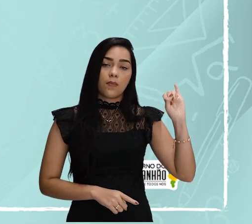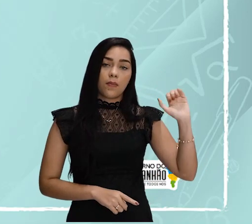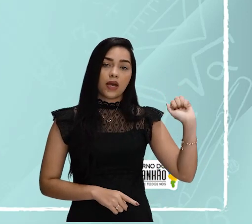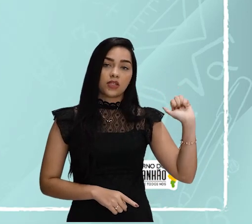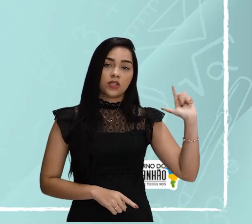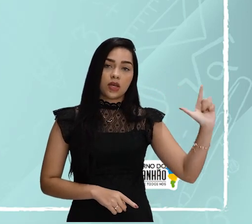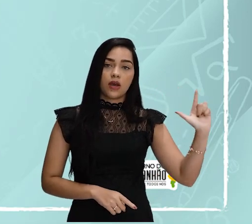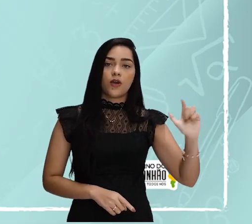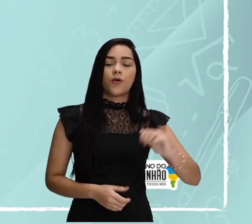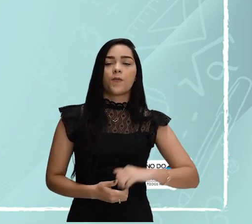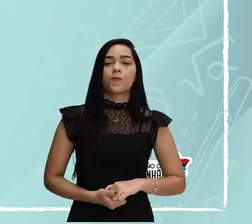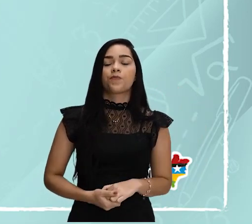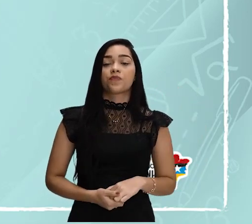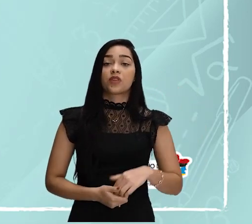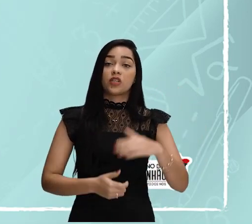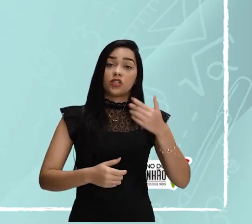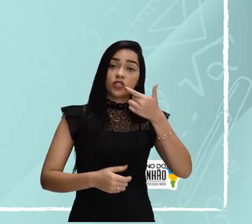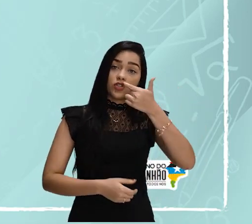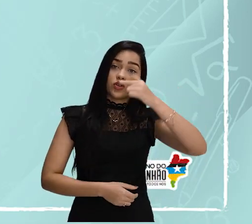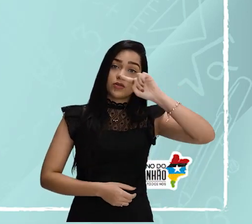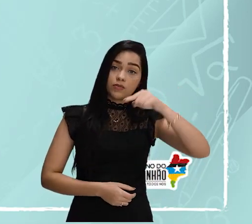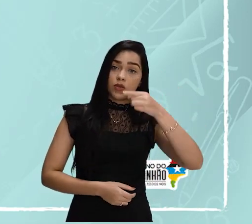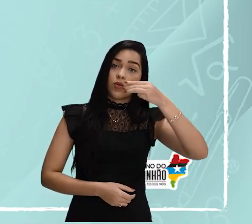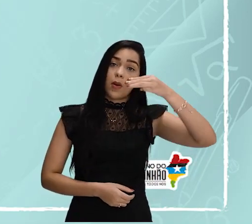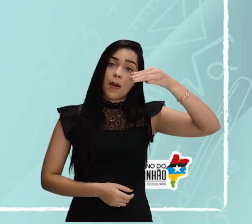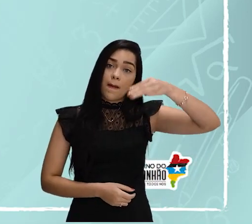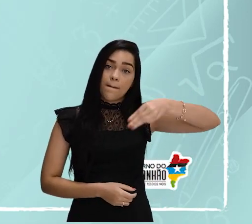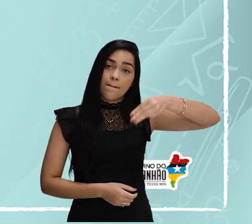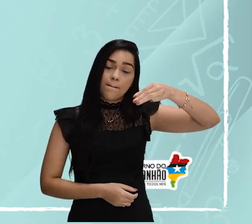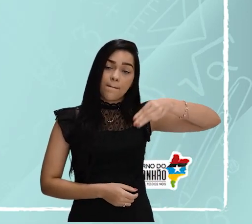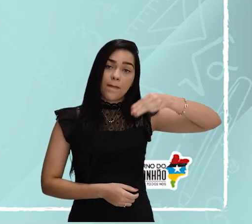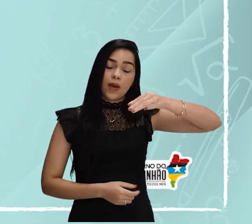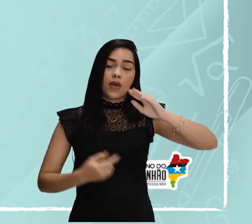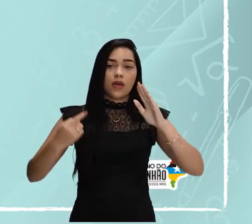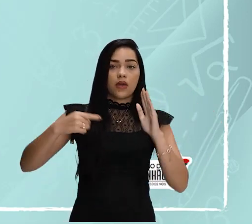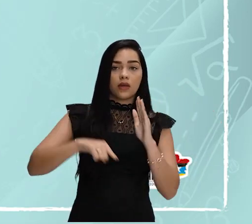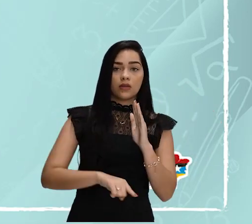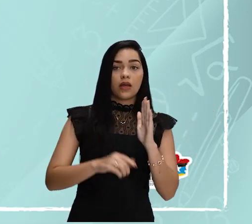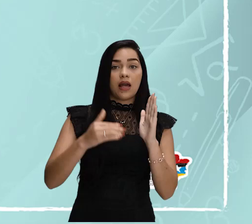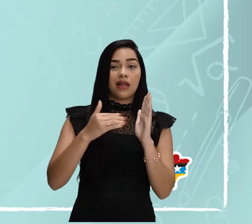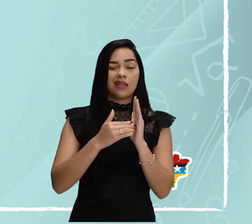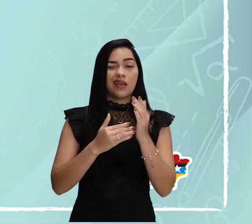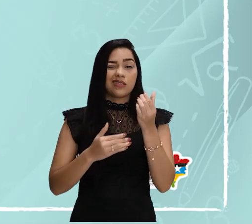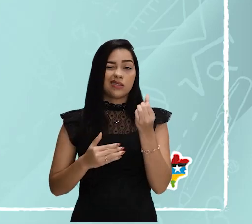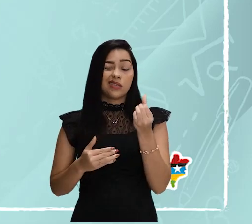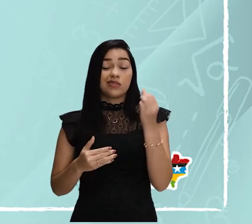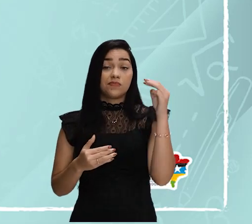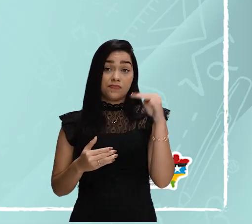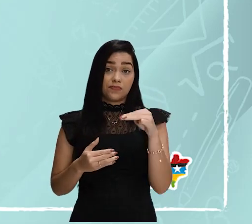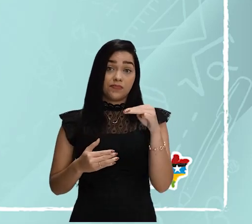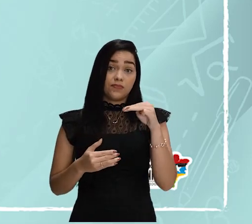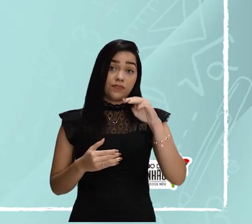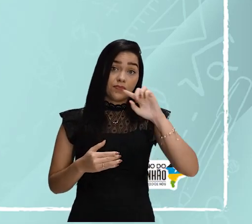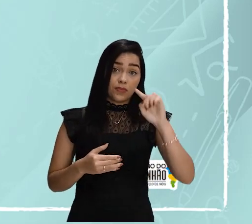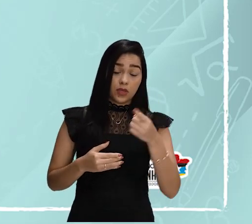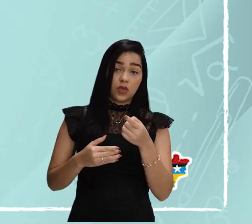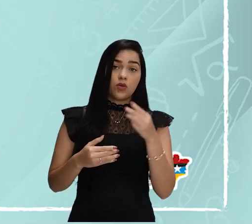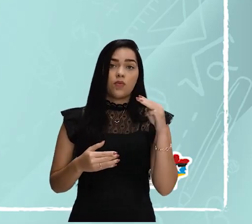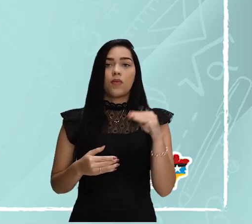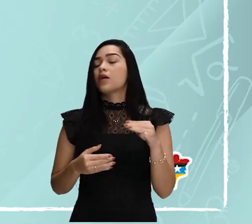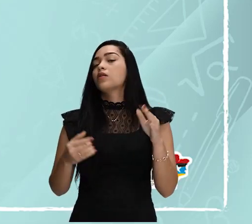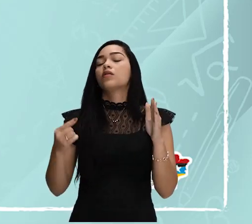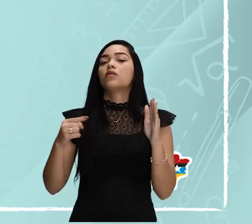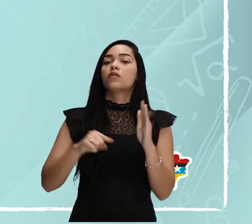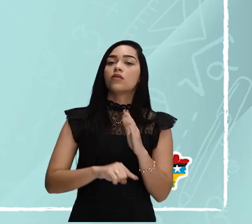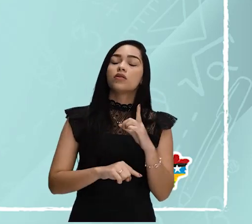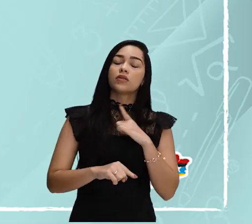E a partir de 2.000 metros de profundidade até 6.000 metros de profundidade, nós teremos a